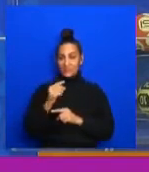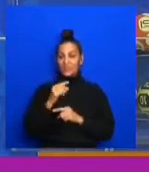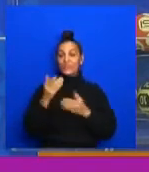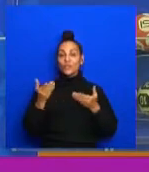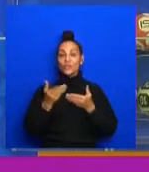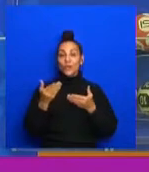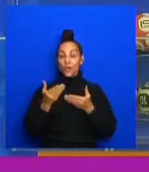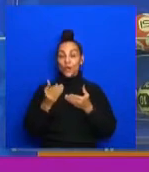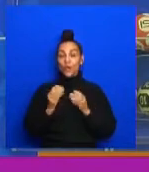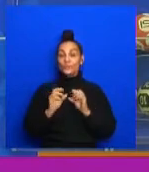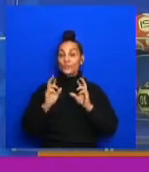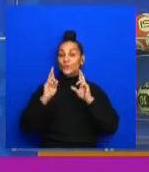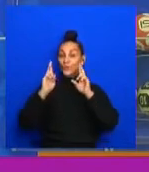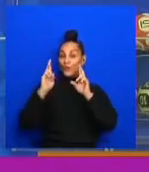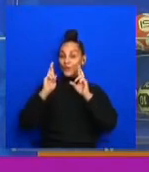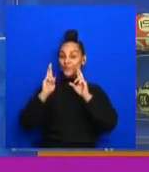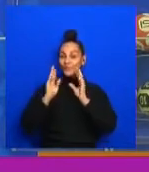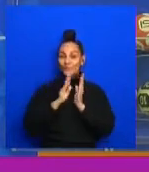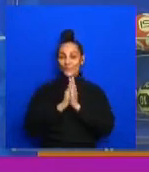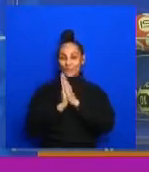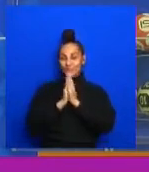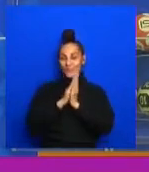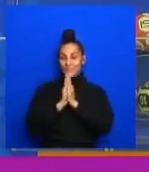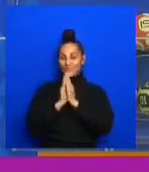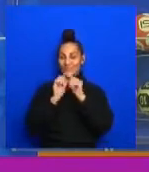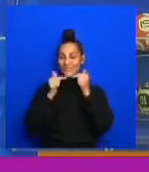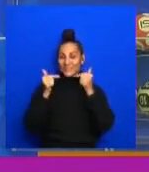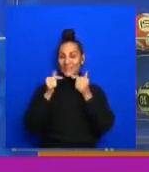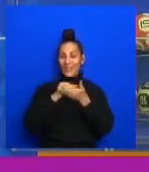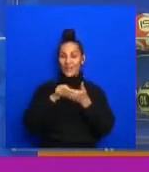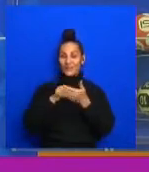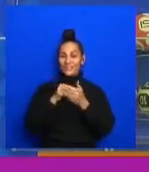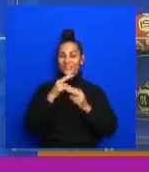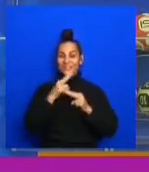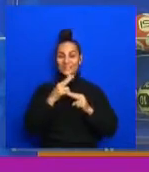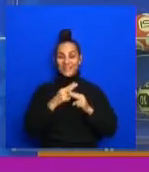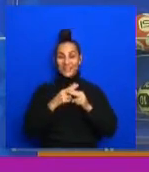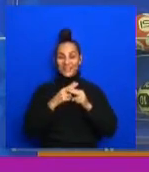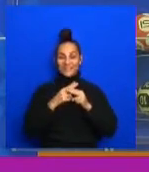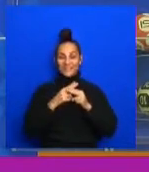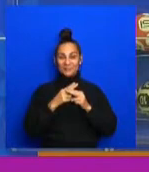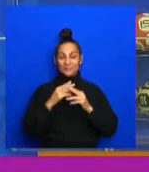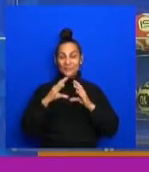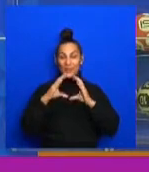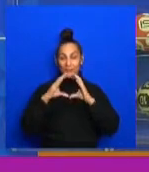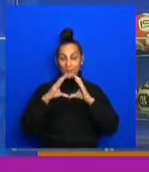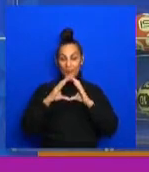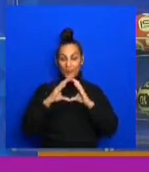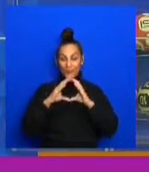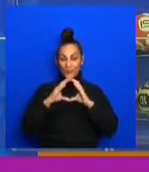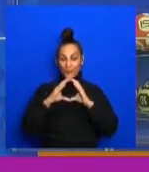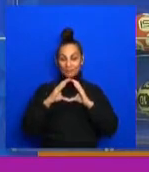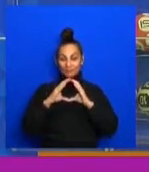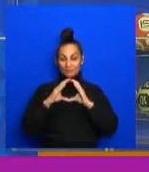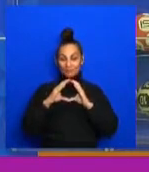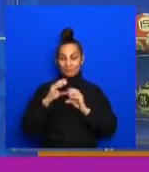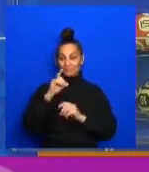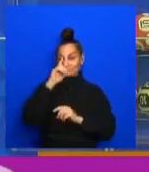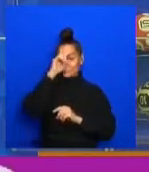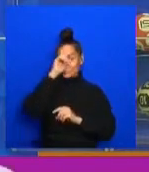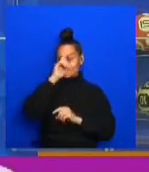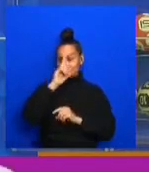E hoje com a torcida dos mascotes da sorte Loterias Caixa. Bola amarela